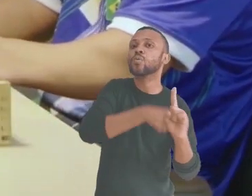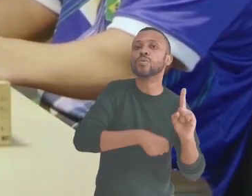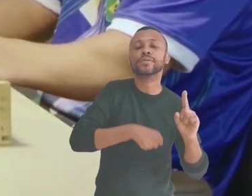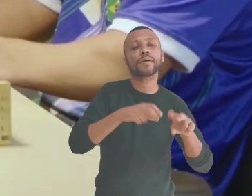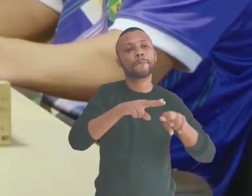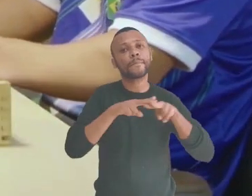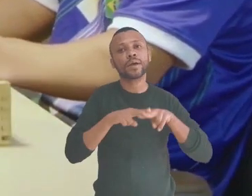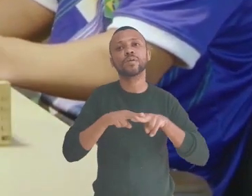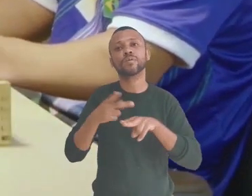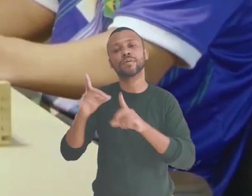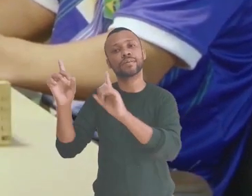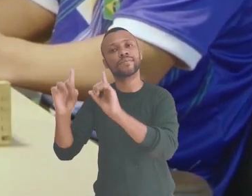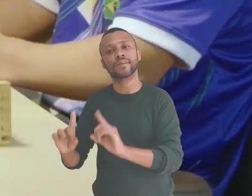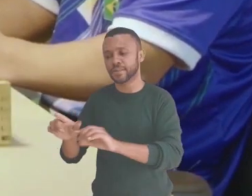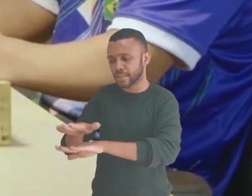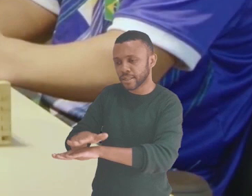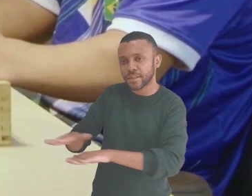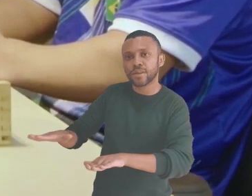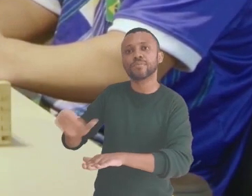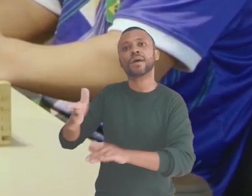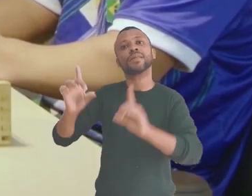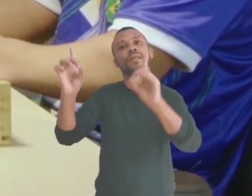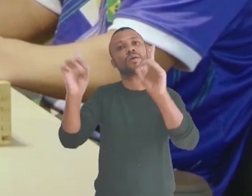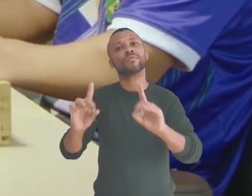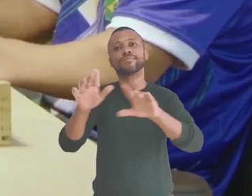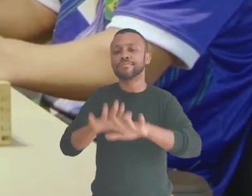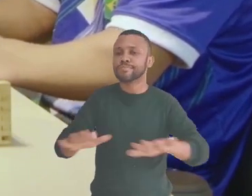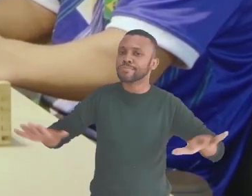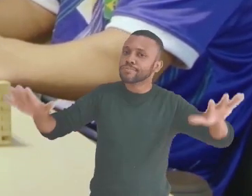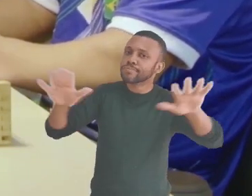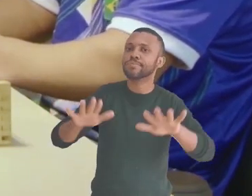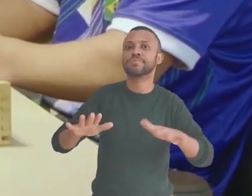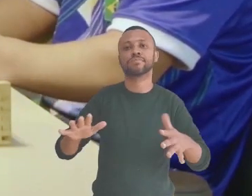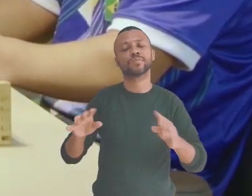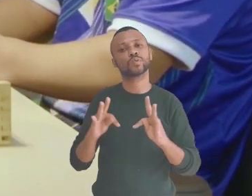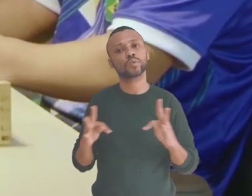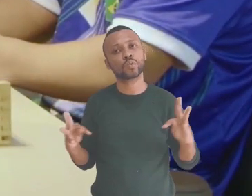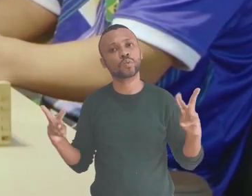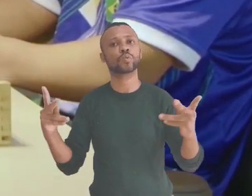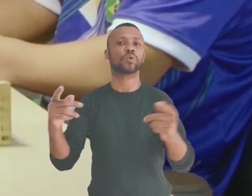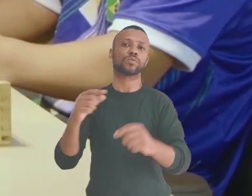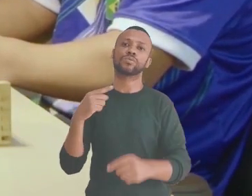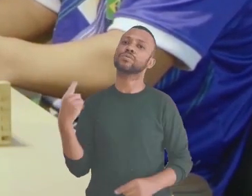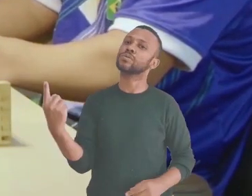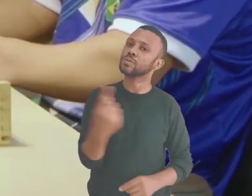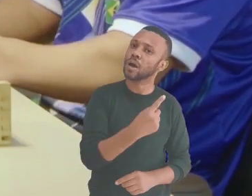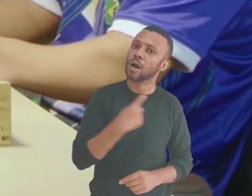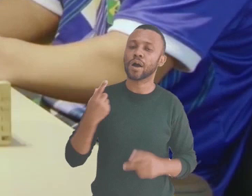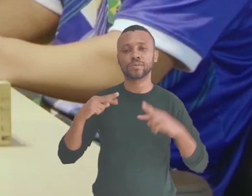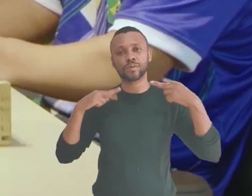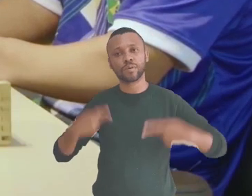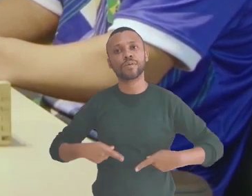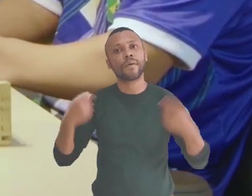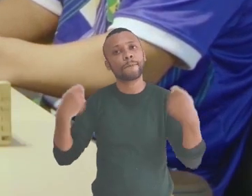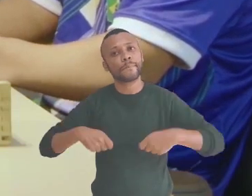Do nanismo. É a luta Exatamente. da pessoa com deficiência, de todos. é a luta de todos os... Na verdade, é a luta de todos nós. Todo ser humano Sim.